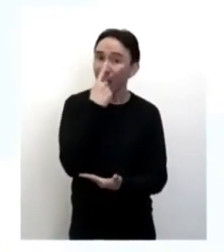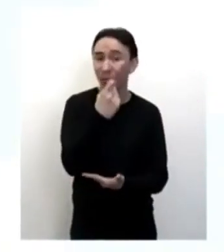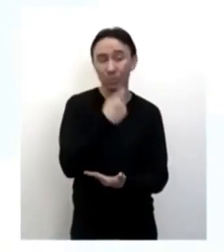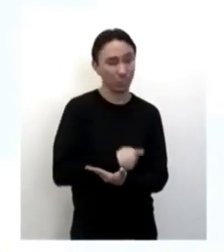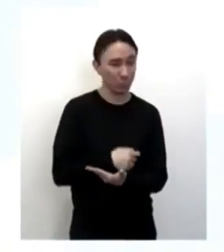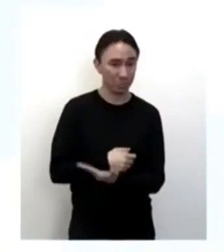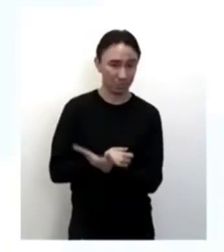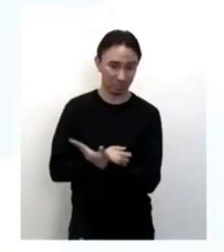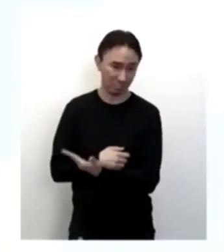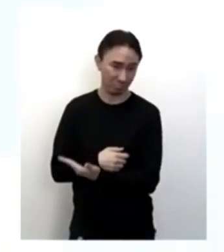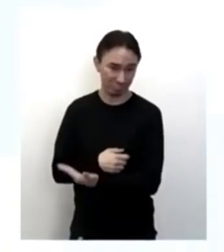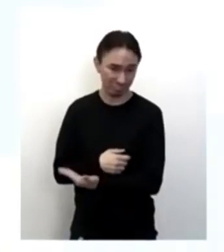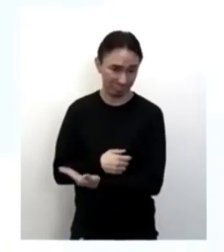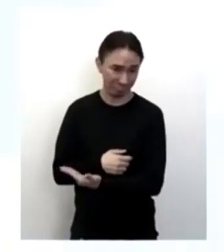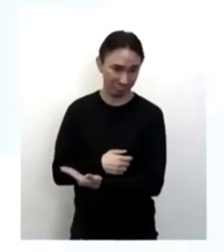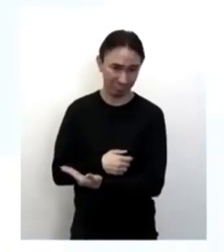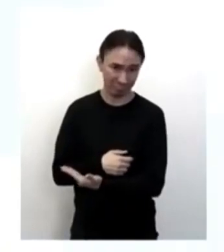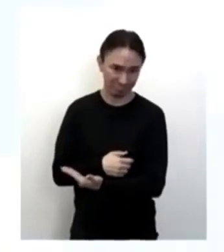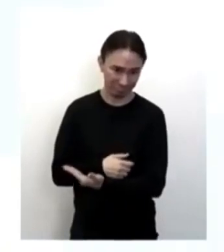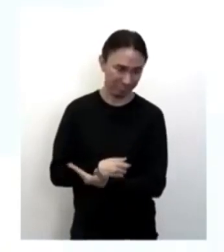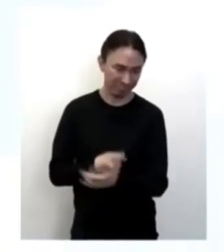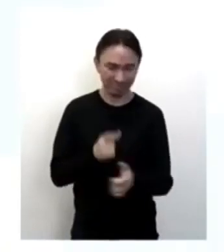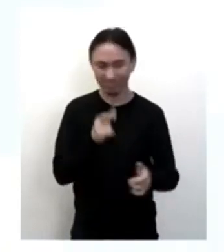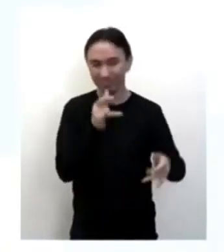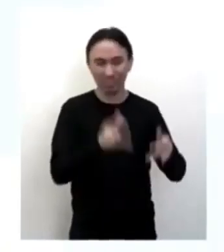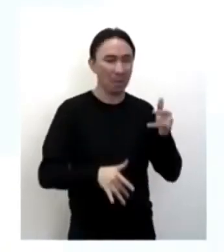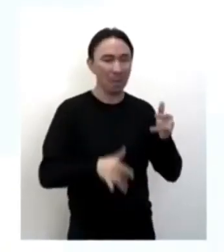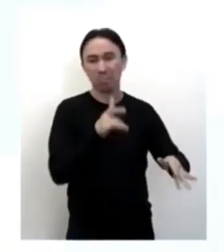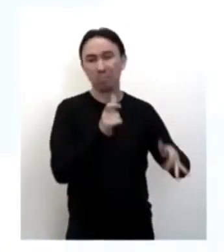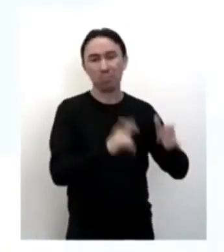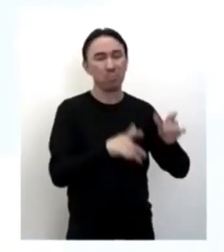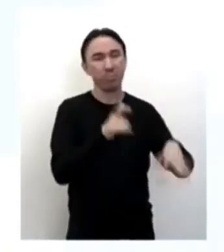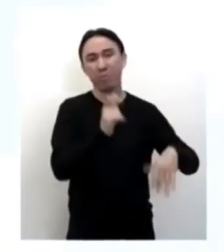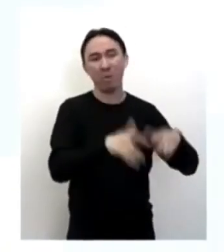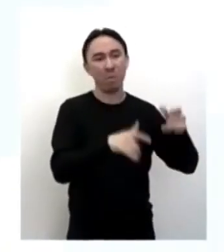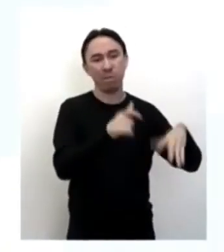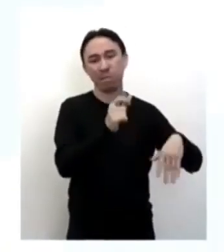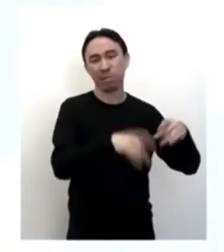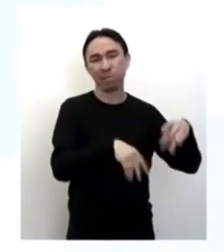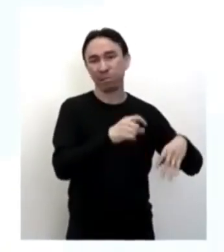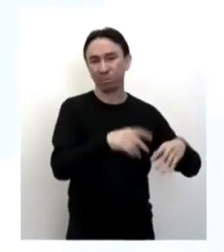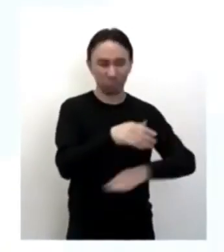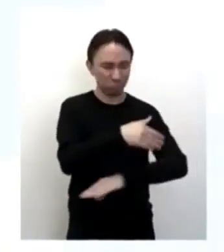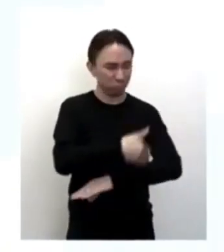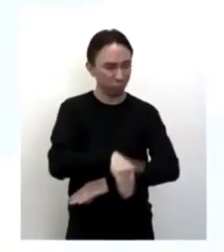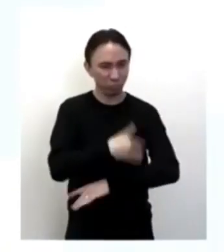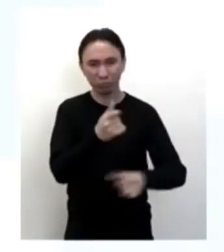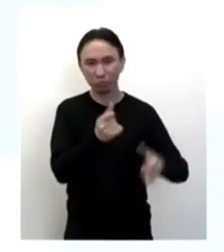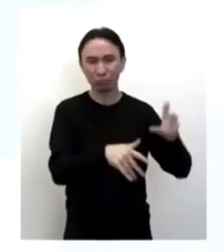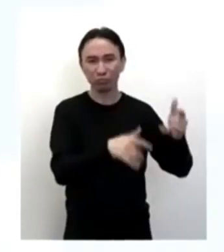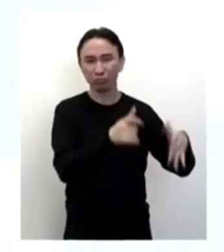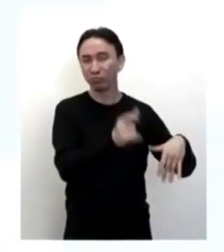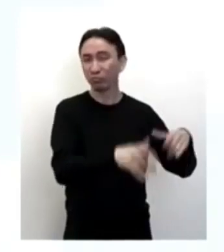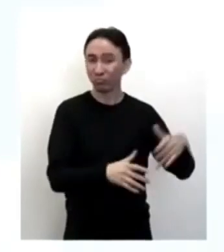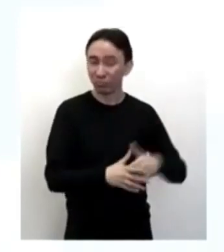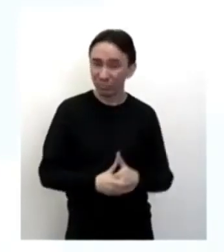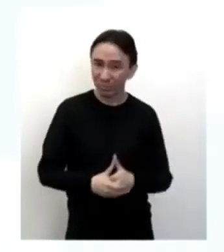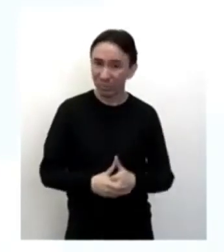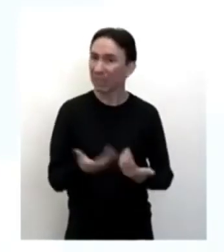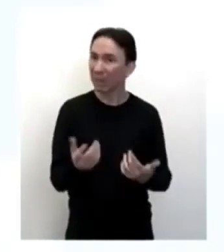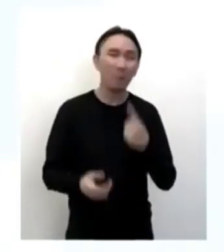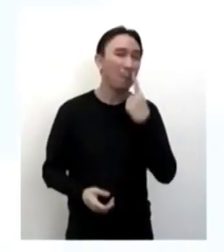pelas ruas, né, tá lá acumulando, né, e às vezes fica até vários dias lá. Então, descarte irregular de resíduo